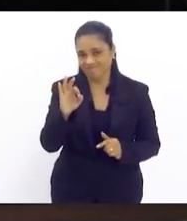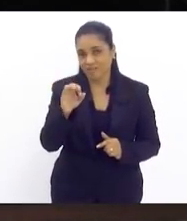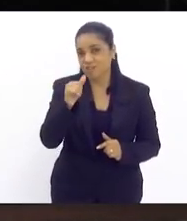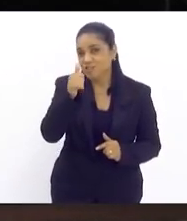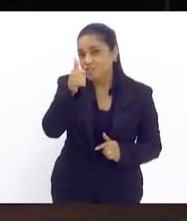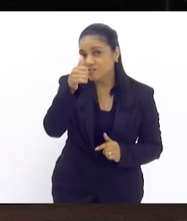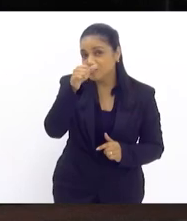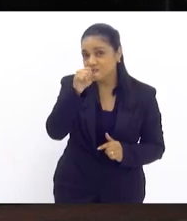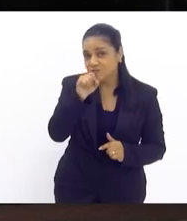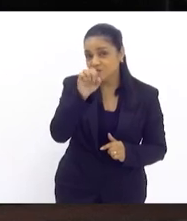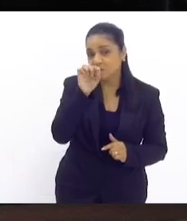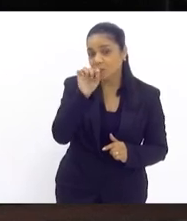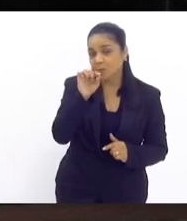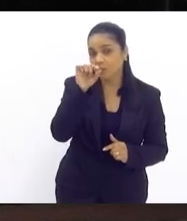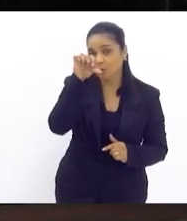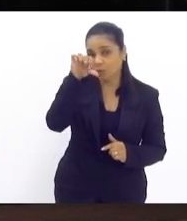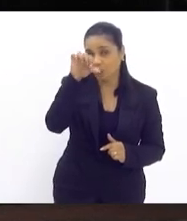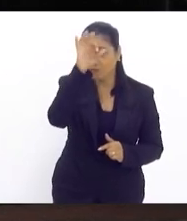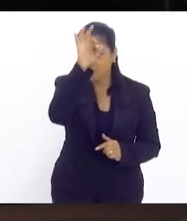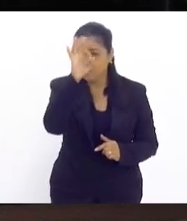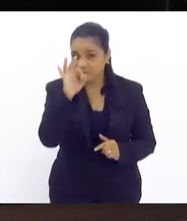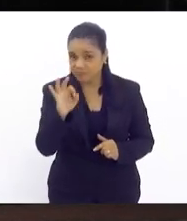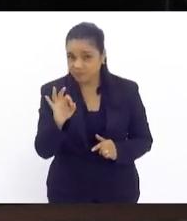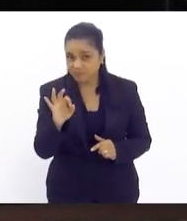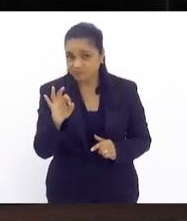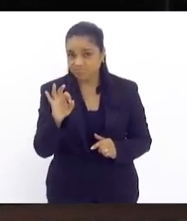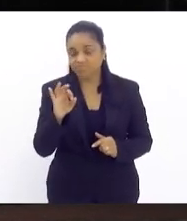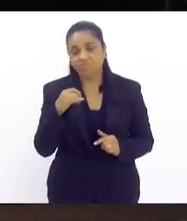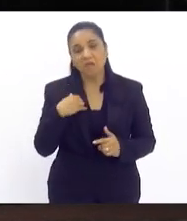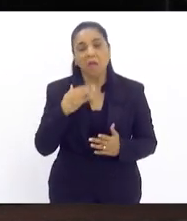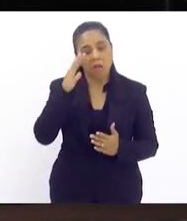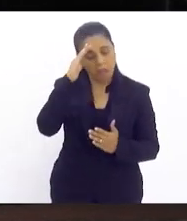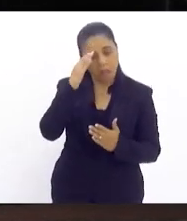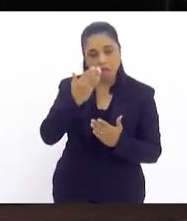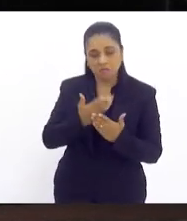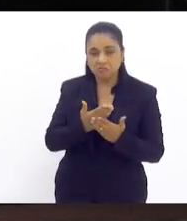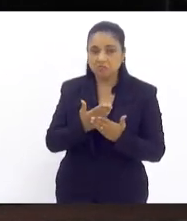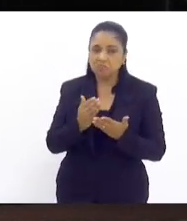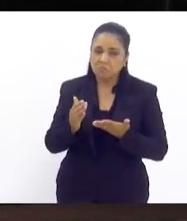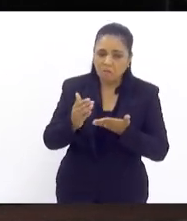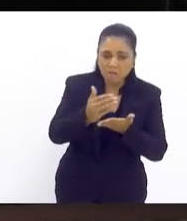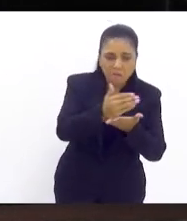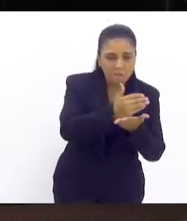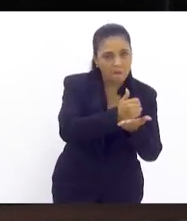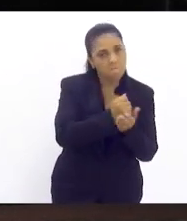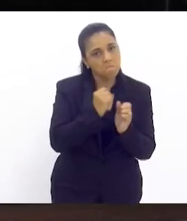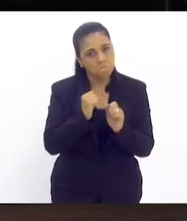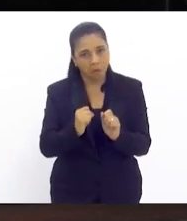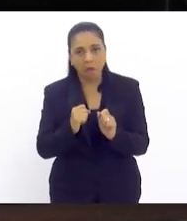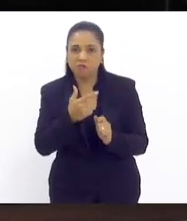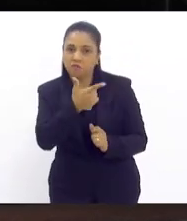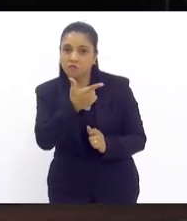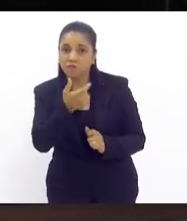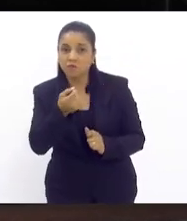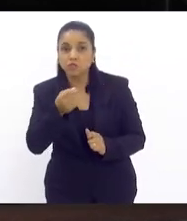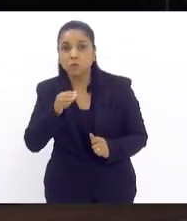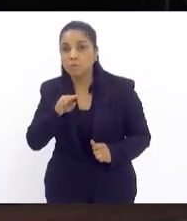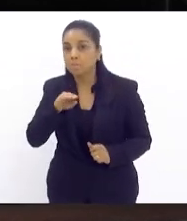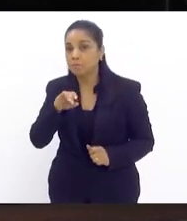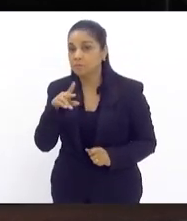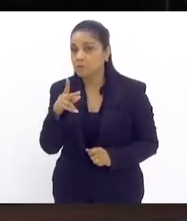Acredita-se, sim, que a arrecadação chegue a 20 bilhões, mas essa arrecadação